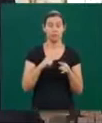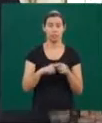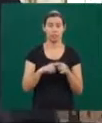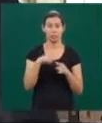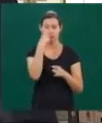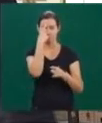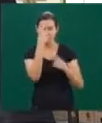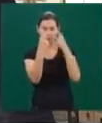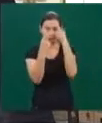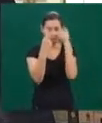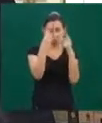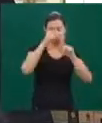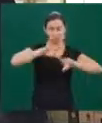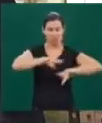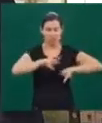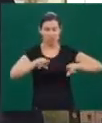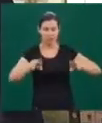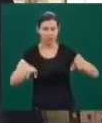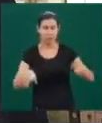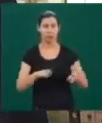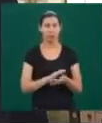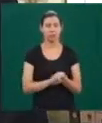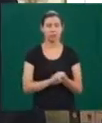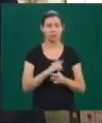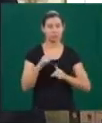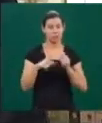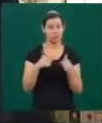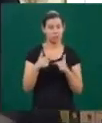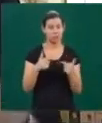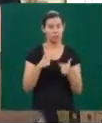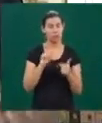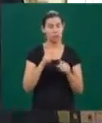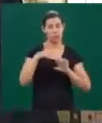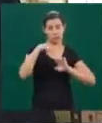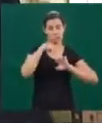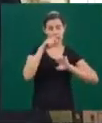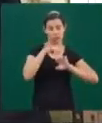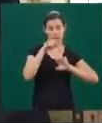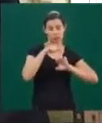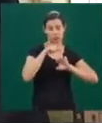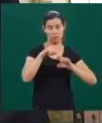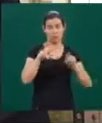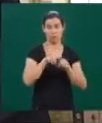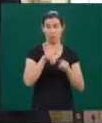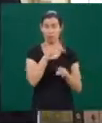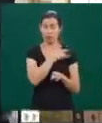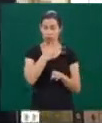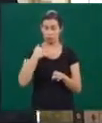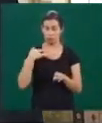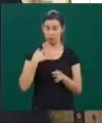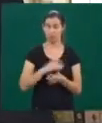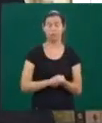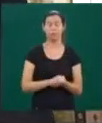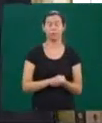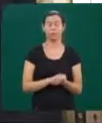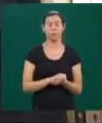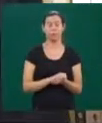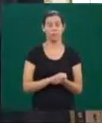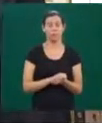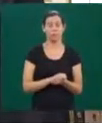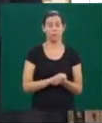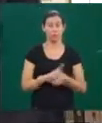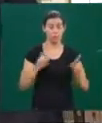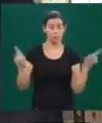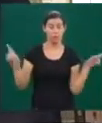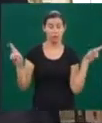criação destas inovações, eles trabalharam com valores como empreendedorismo, saúde e também as